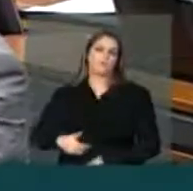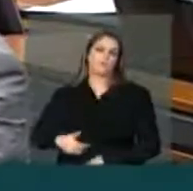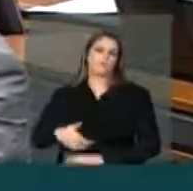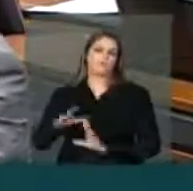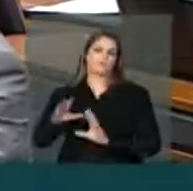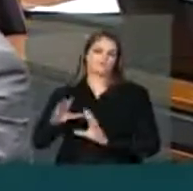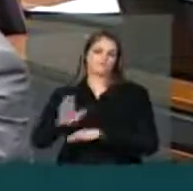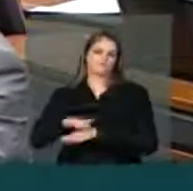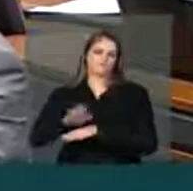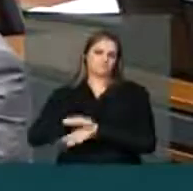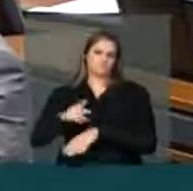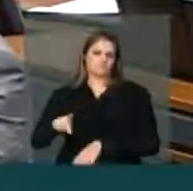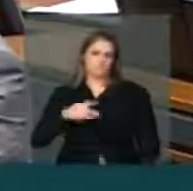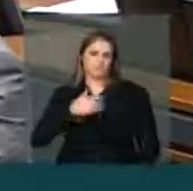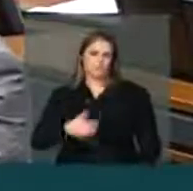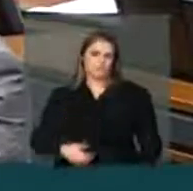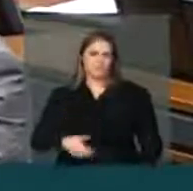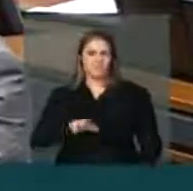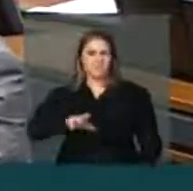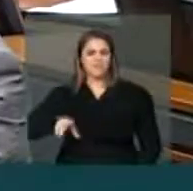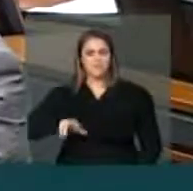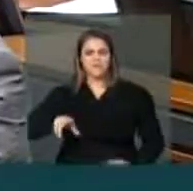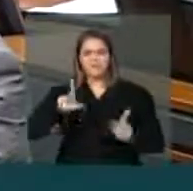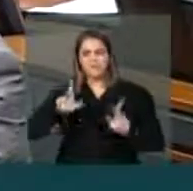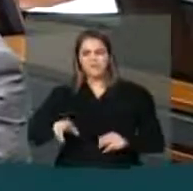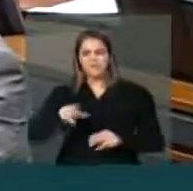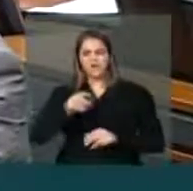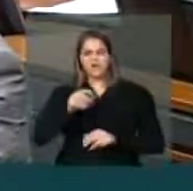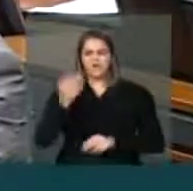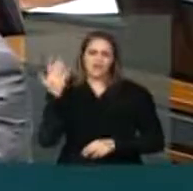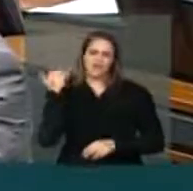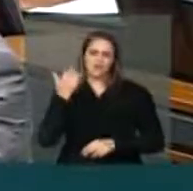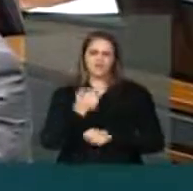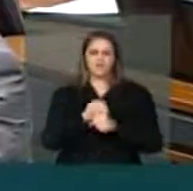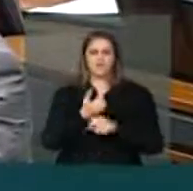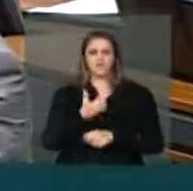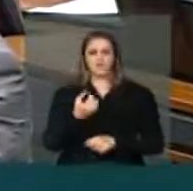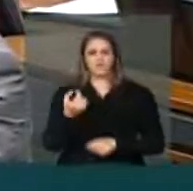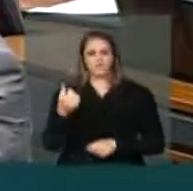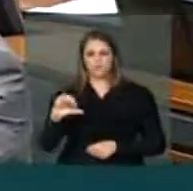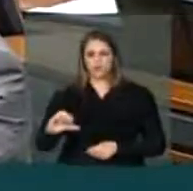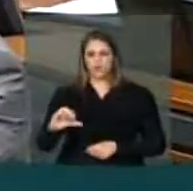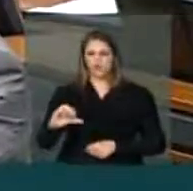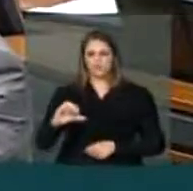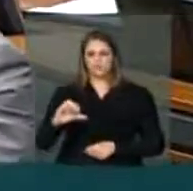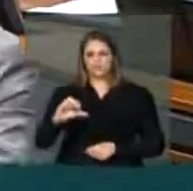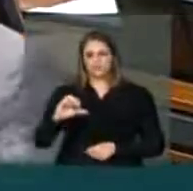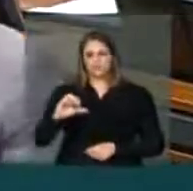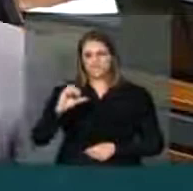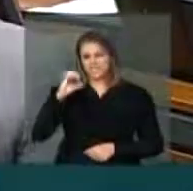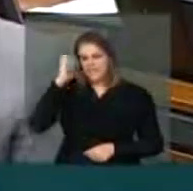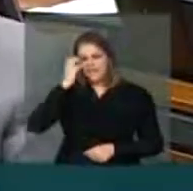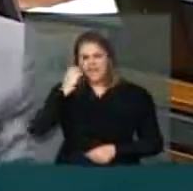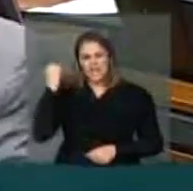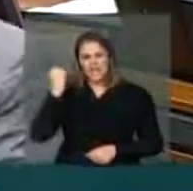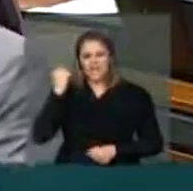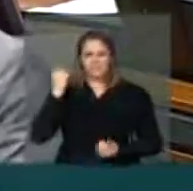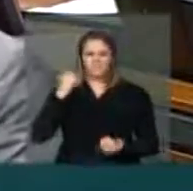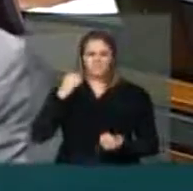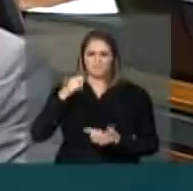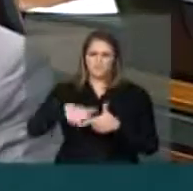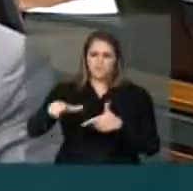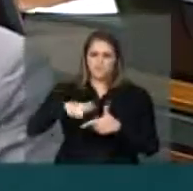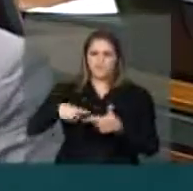de 2009, em que uma gravíssima crise internacional teve consequências na nossa economia. Nesse